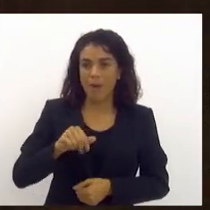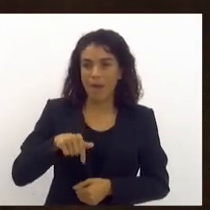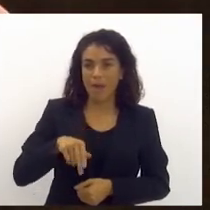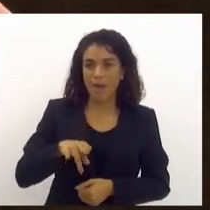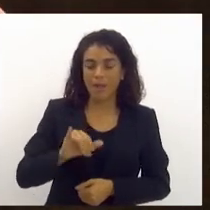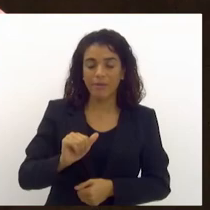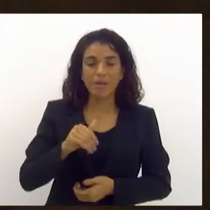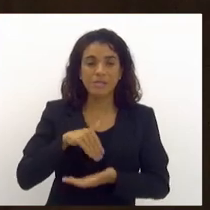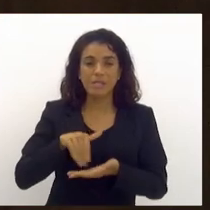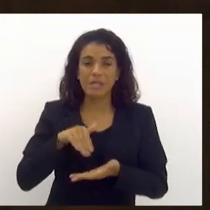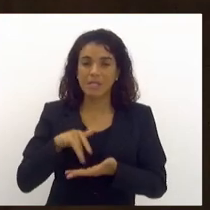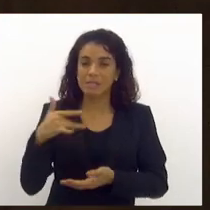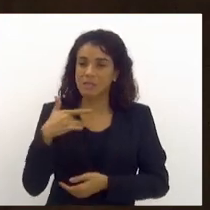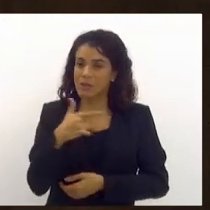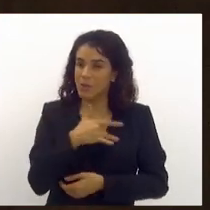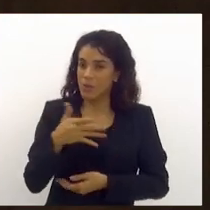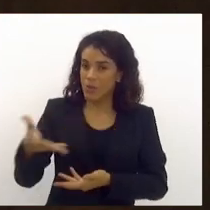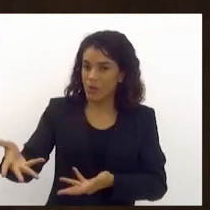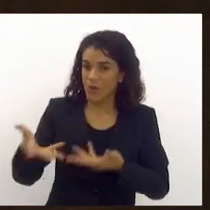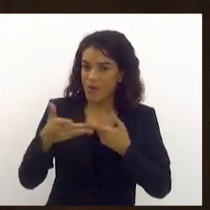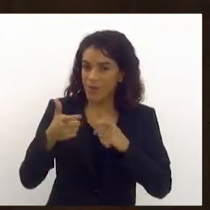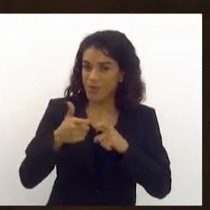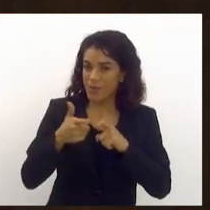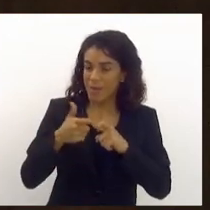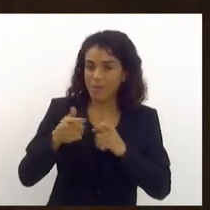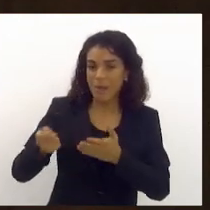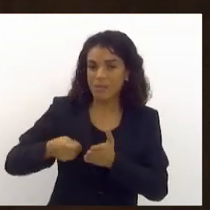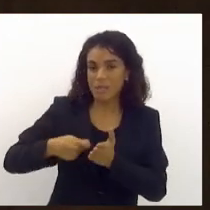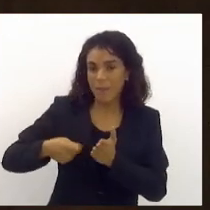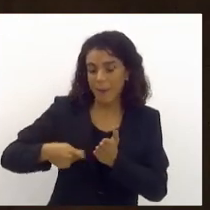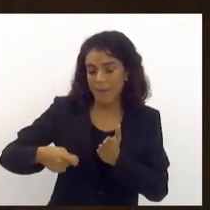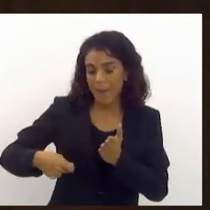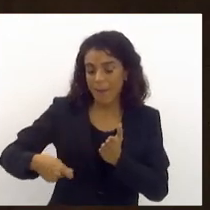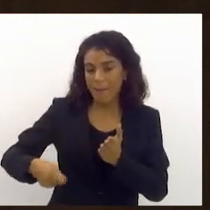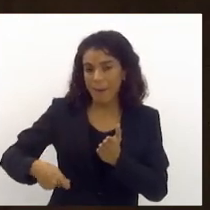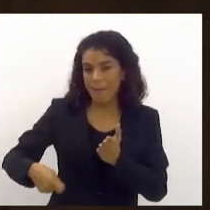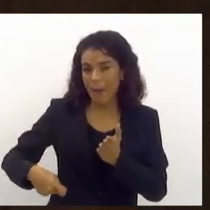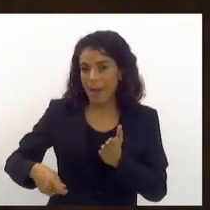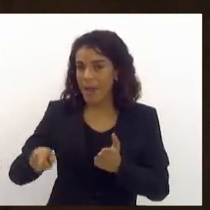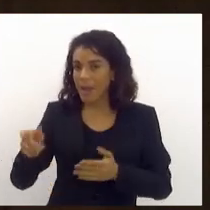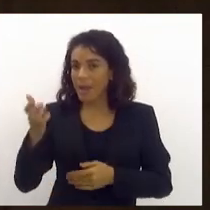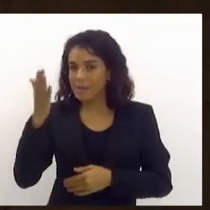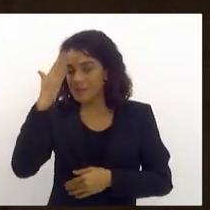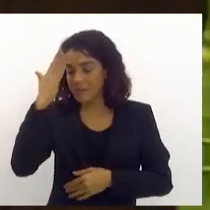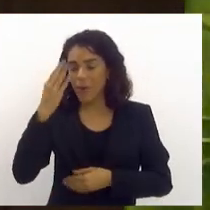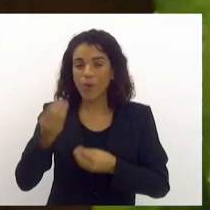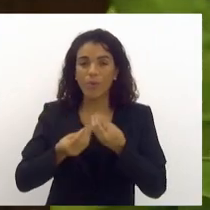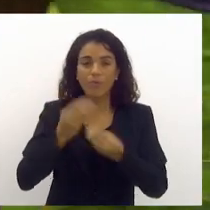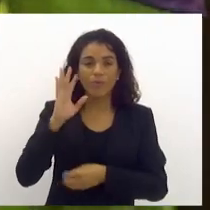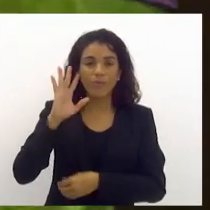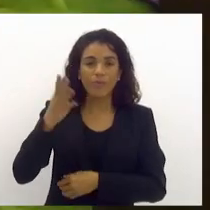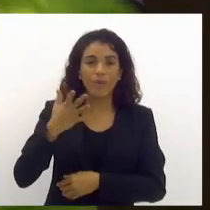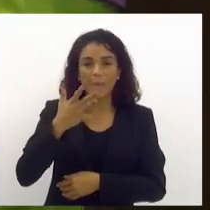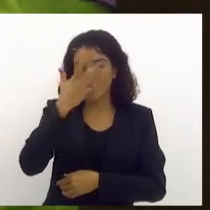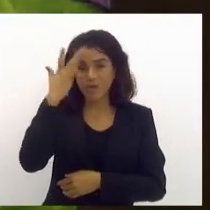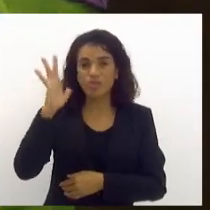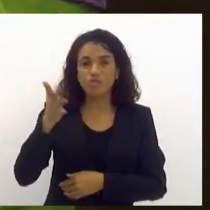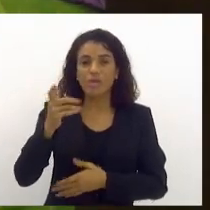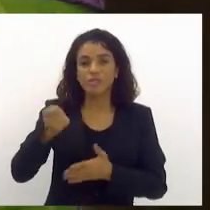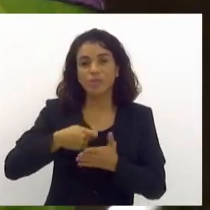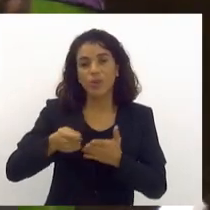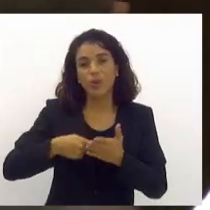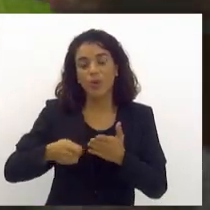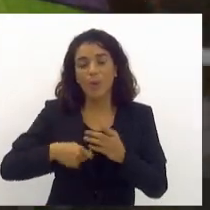saúde convoca os médicos para ir assinar o ponto que não tinha assinado. E ela queria saber como é que ela ia resolver já quem já tinha assinado o mês todo,